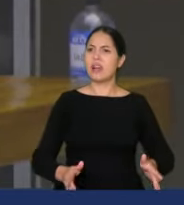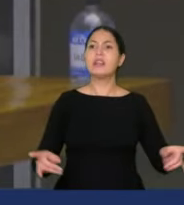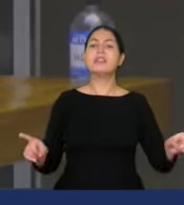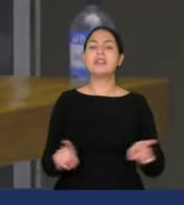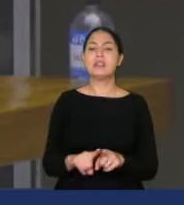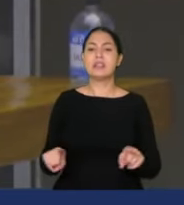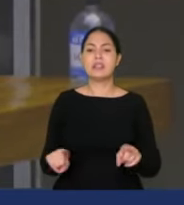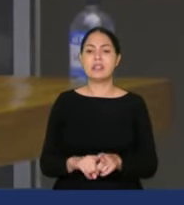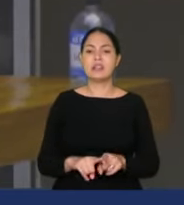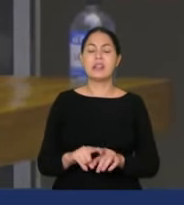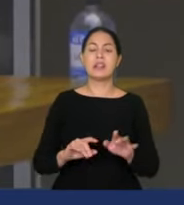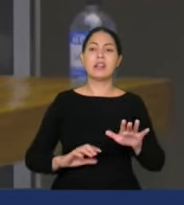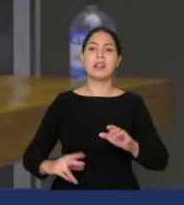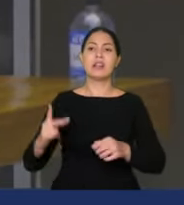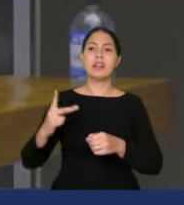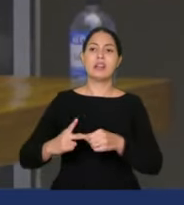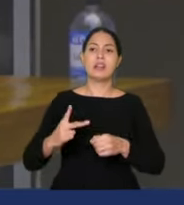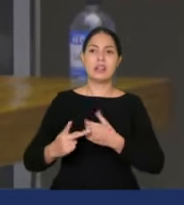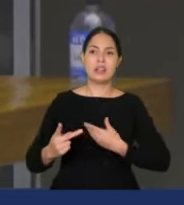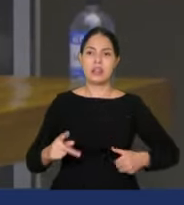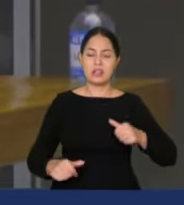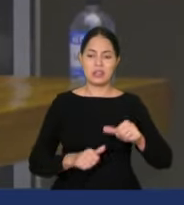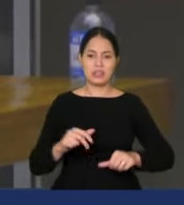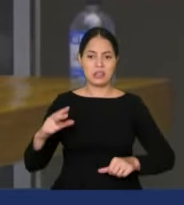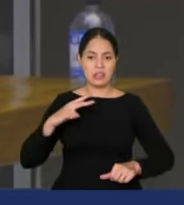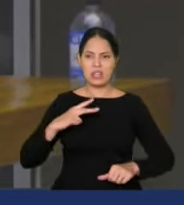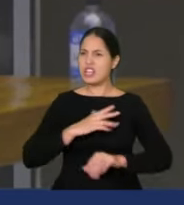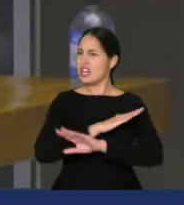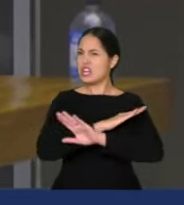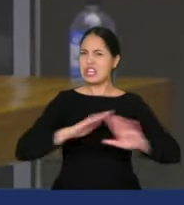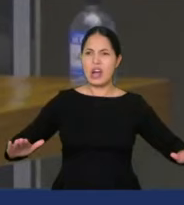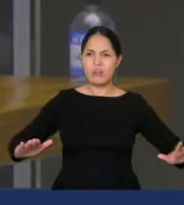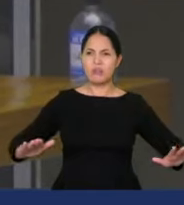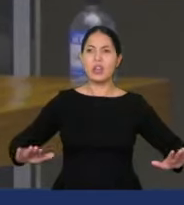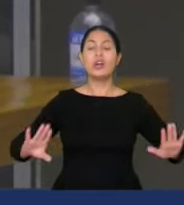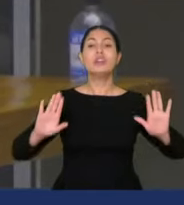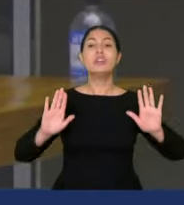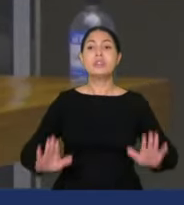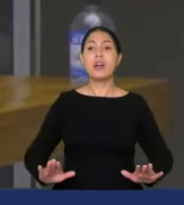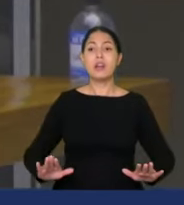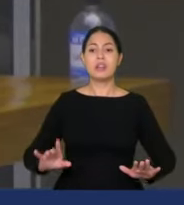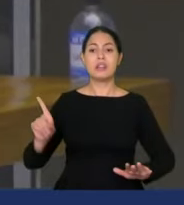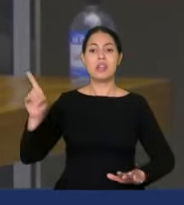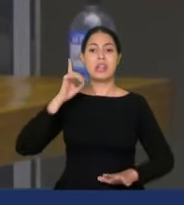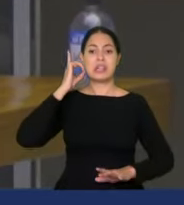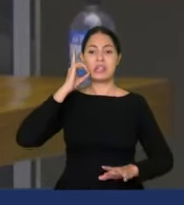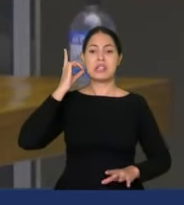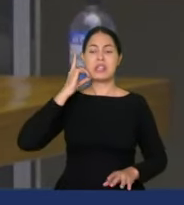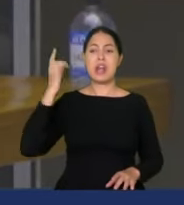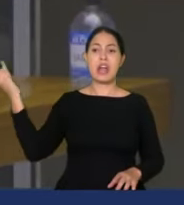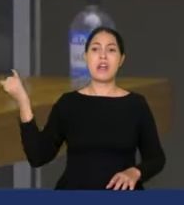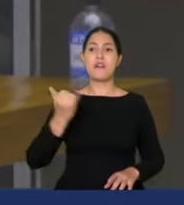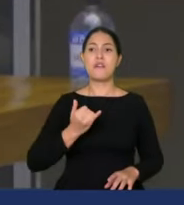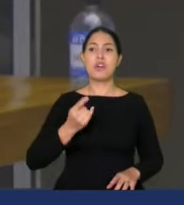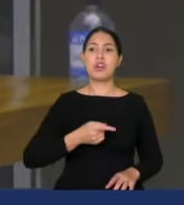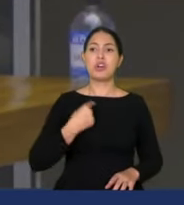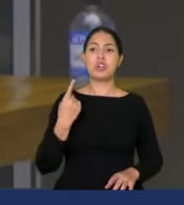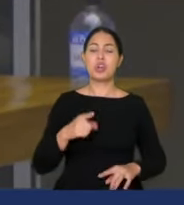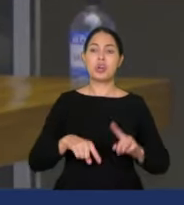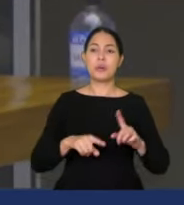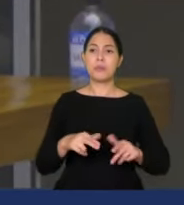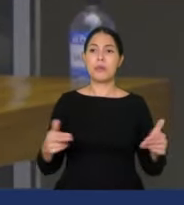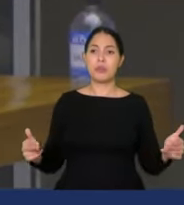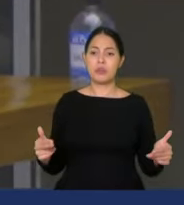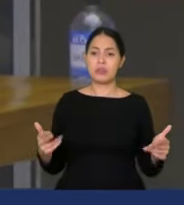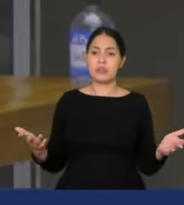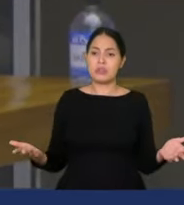os artigos da EPET, porque teve deputado aqui que falou que não temos condição de produzir o que consumimos aqui. O